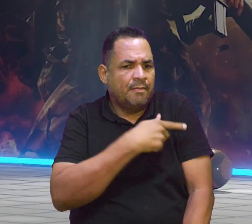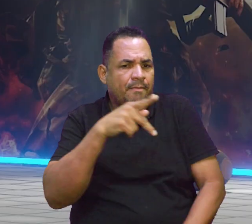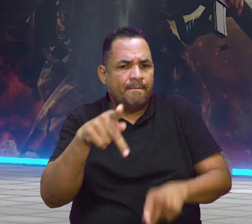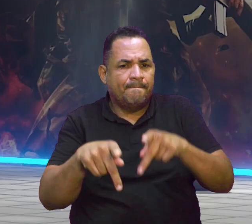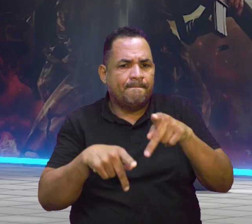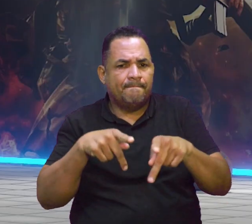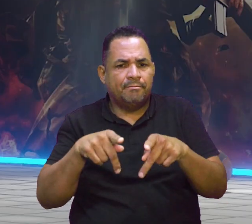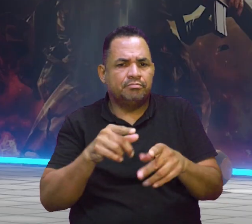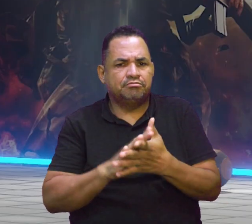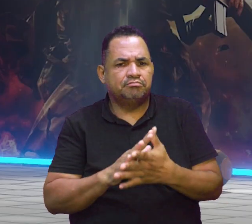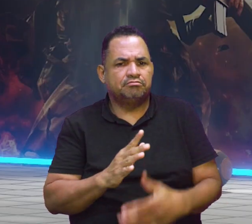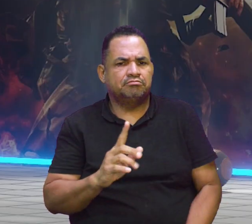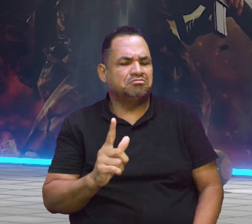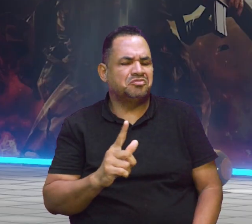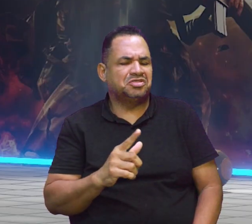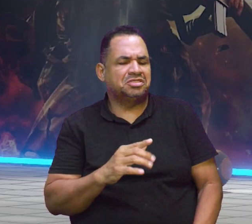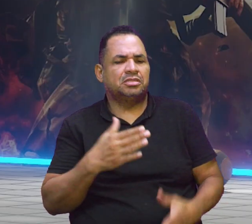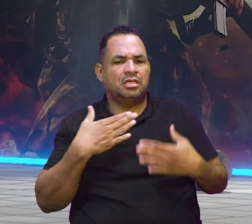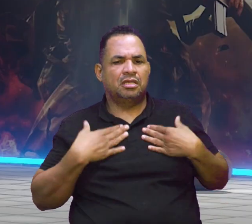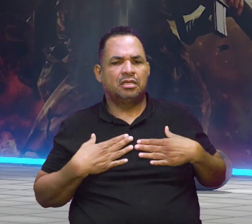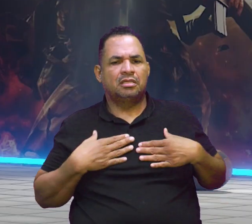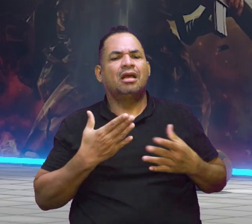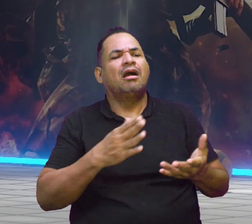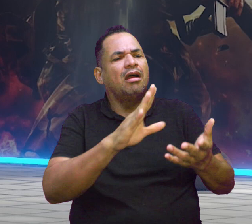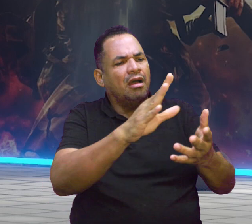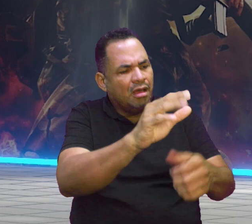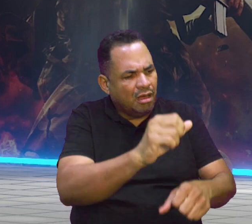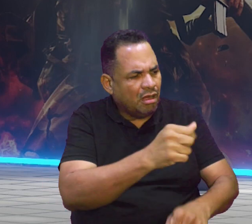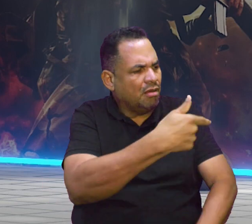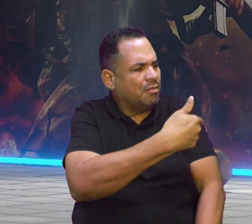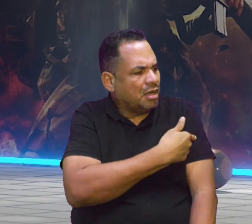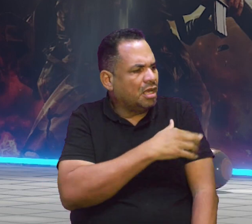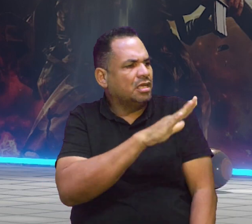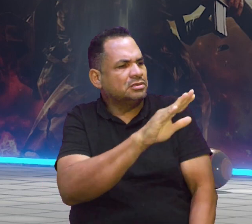vacina tranquila. Por favor, traga o seu braço aqui, passa